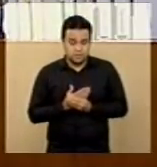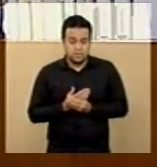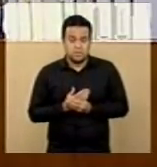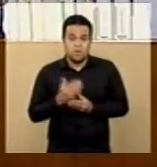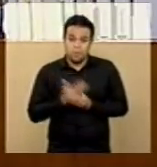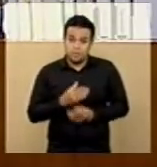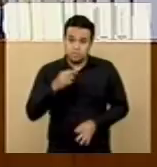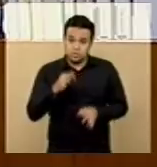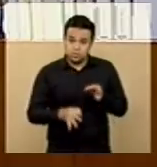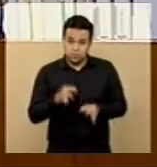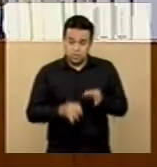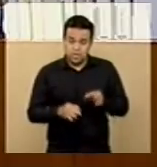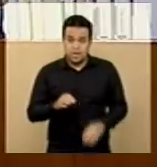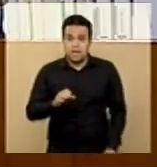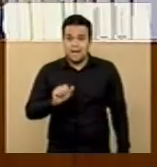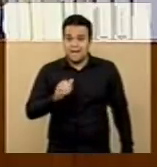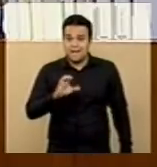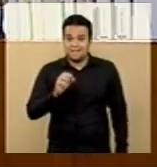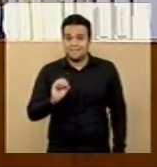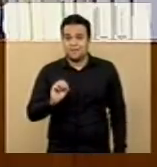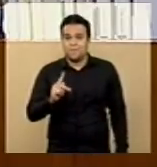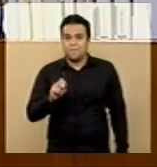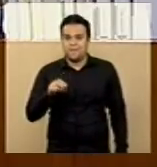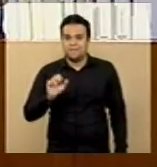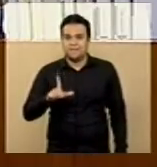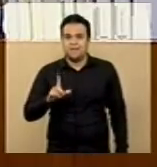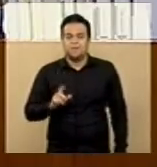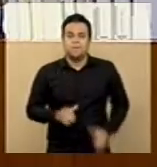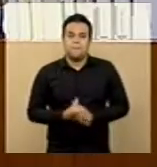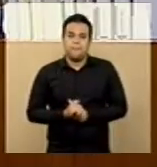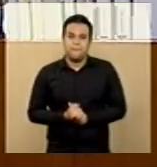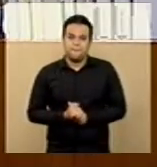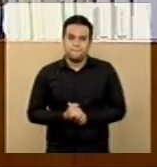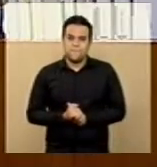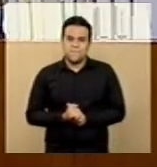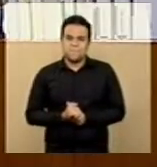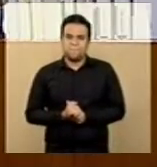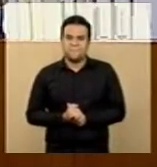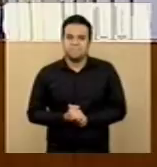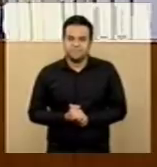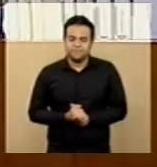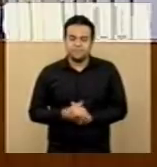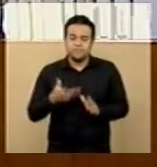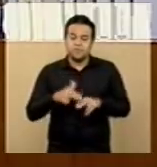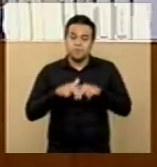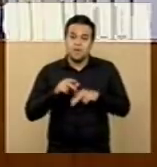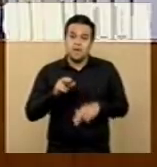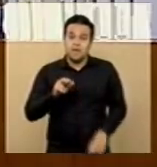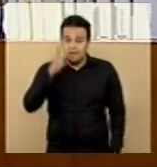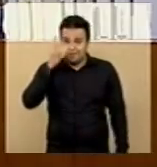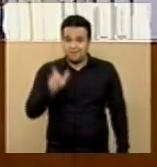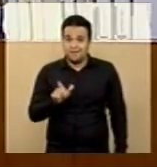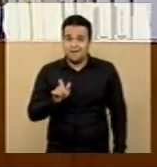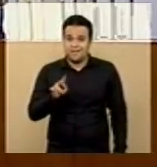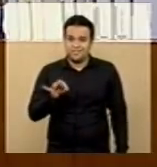e julgar ações penais, não será mais afastada, afetada em razão de um agente público